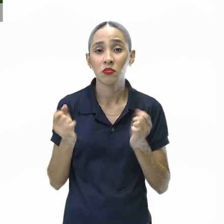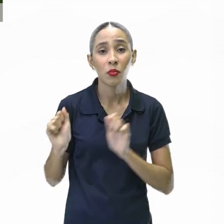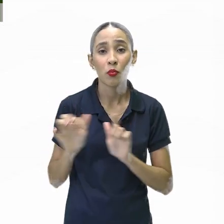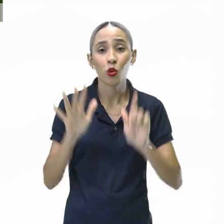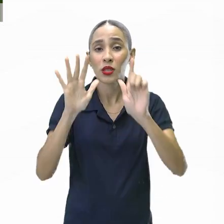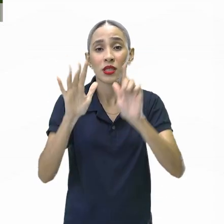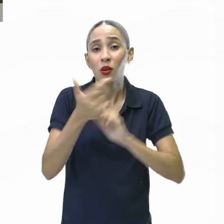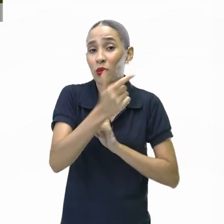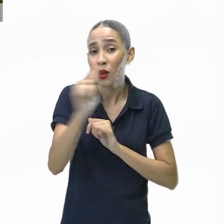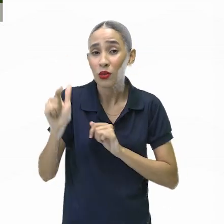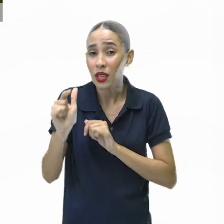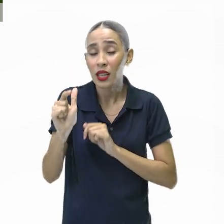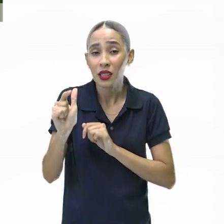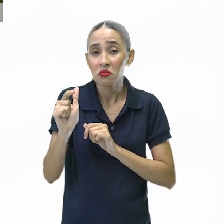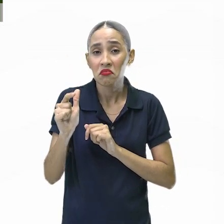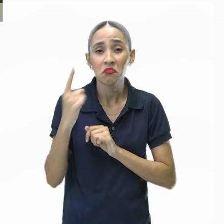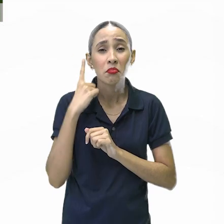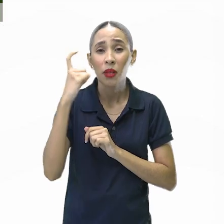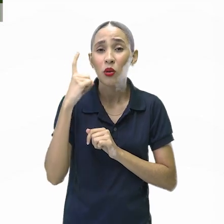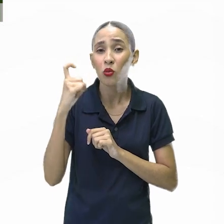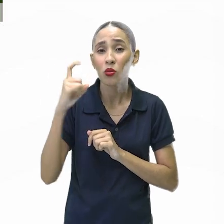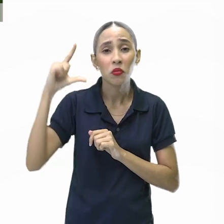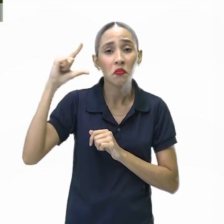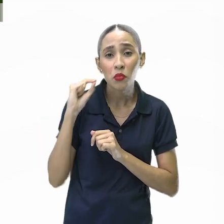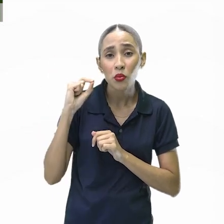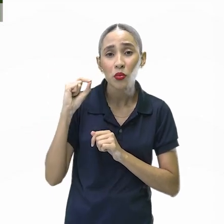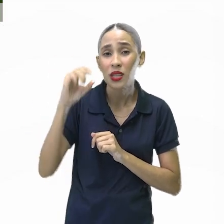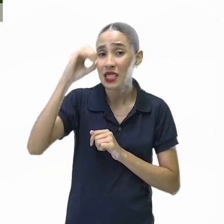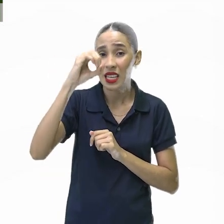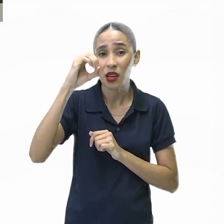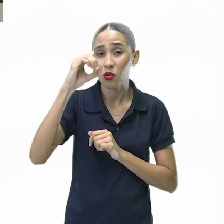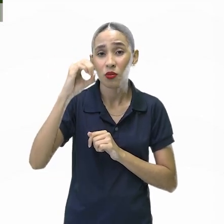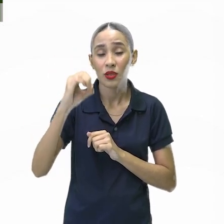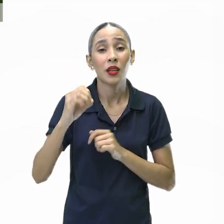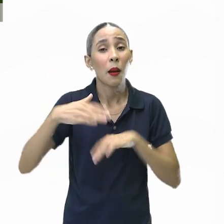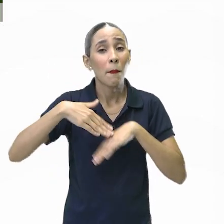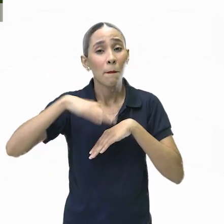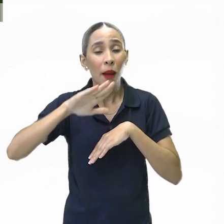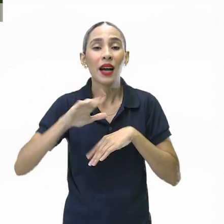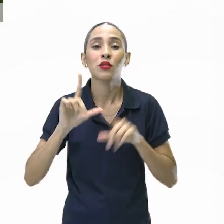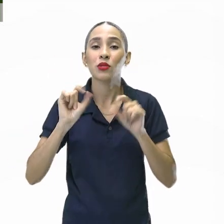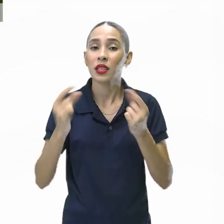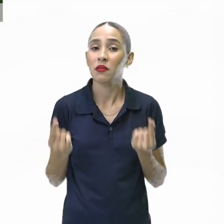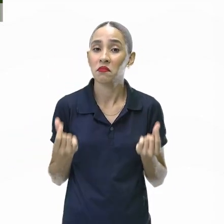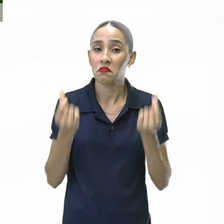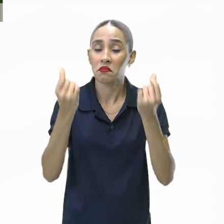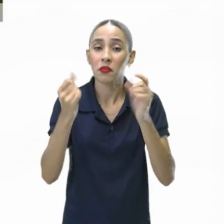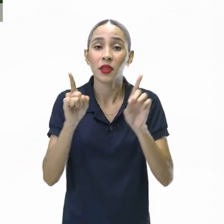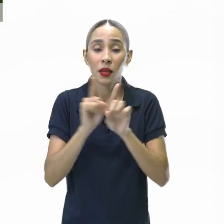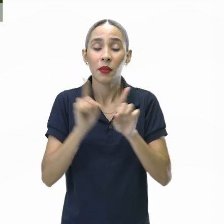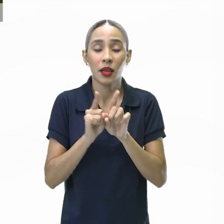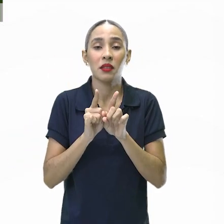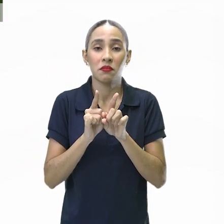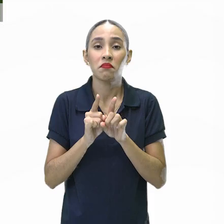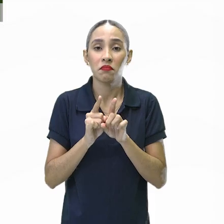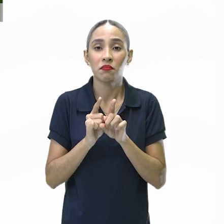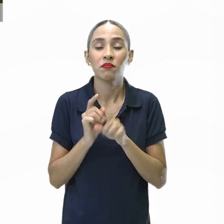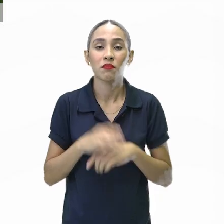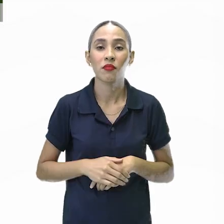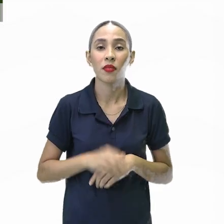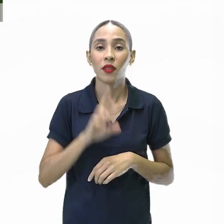São extremamente silenciosos e são muito mais econômicos e são muito mais rentáveis, né?